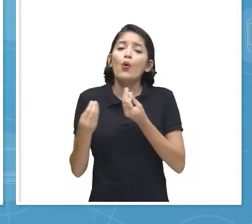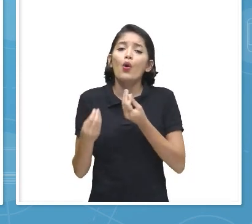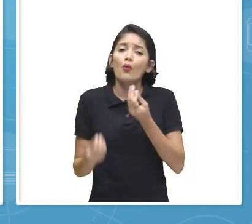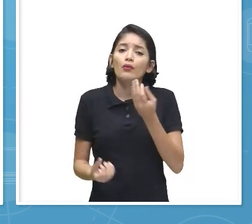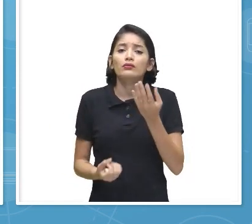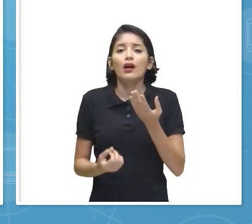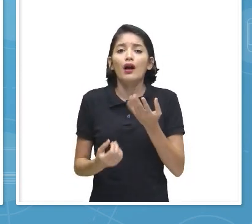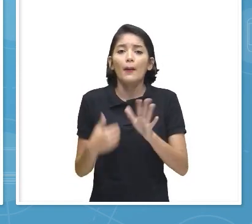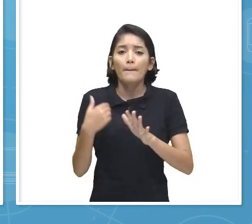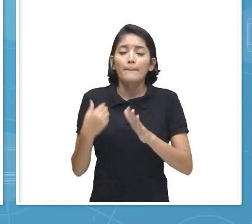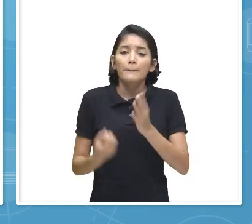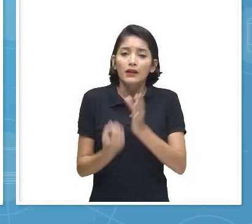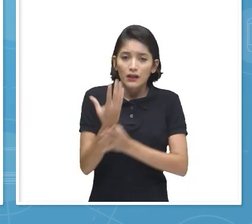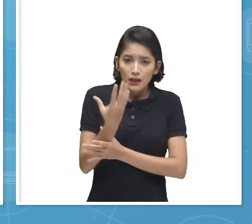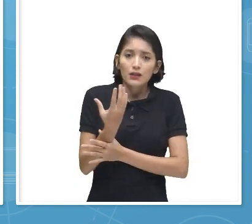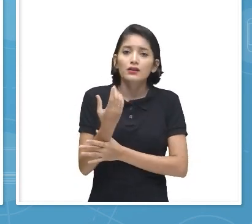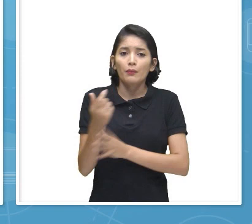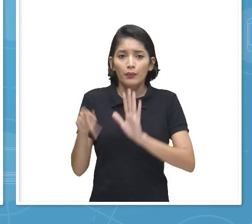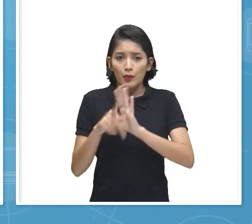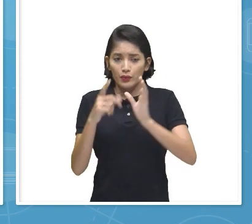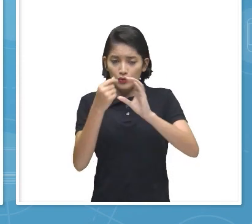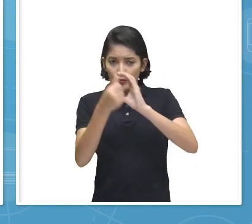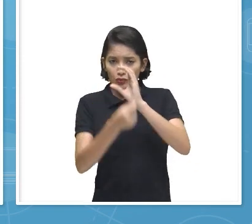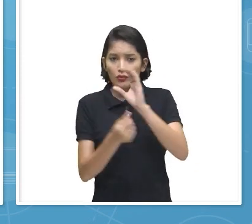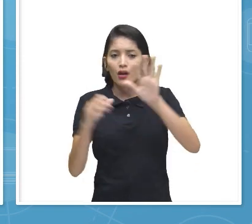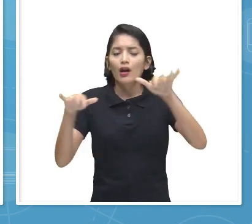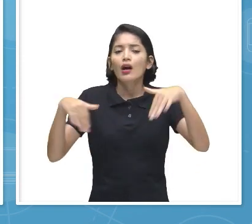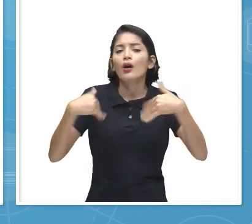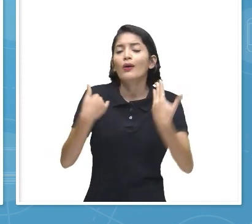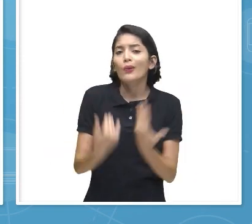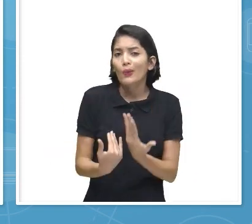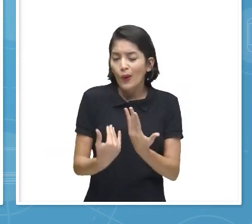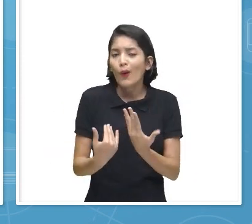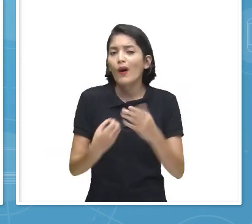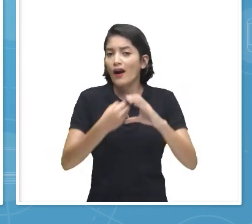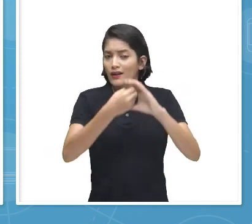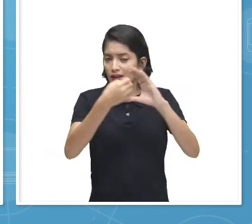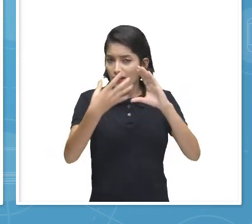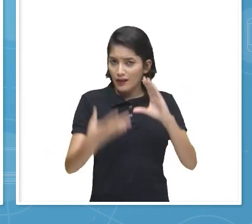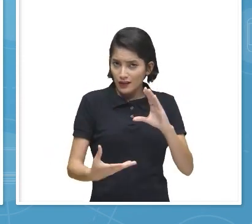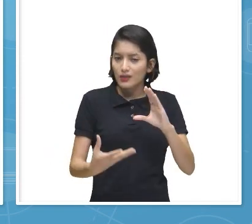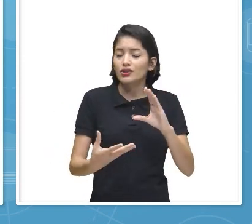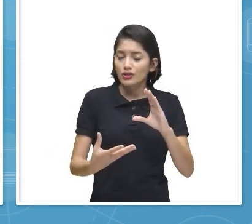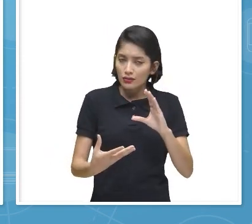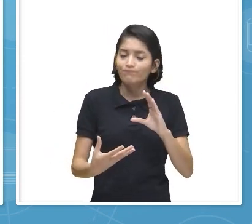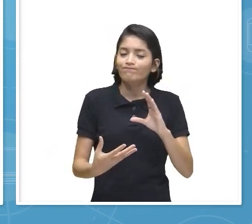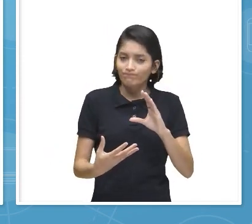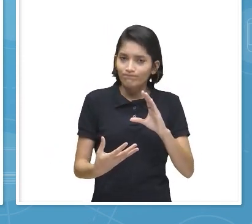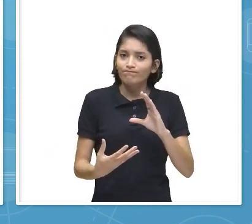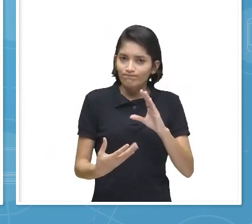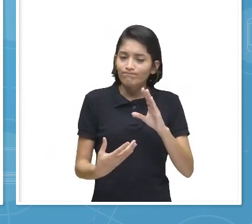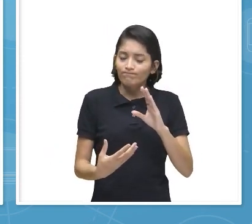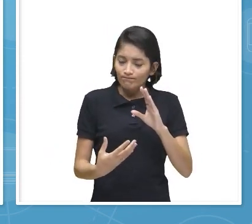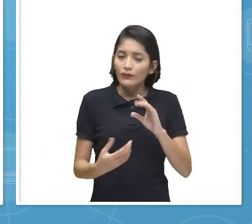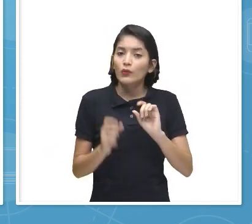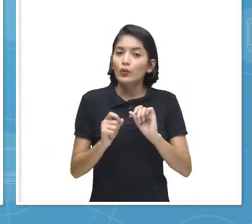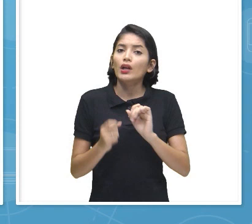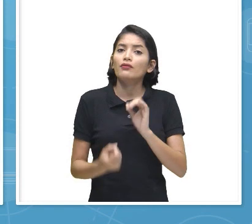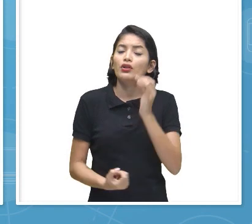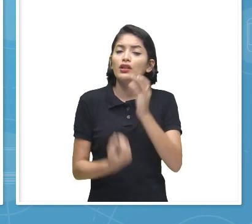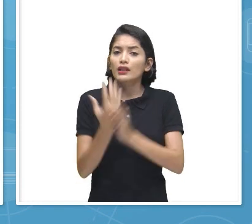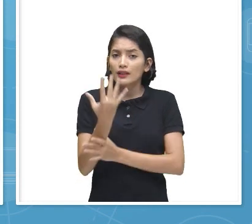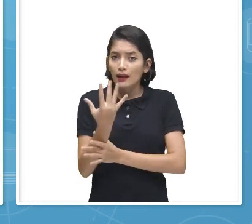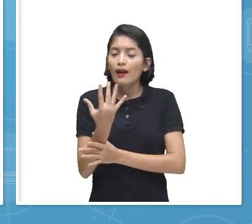representado pela... Então, qual foi a atividade ou qual foi a característica, o critério que se surgiu no mundo